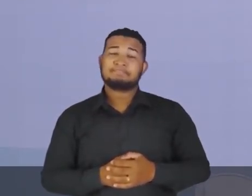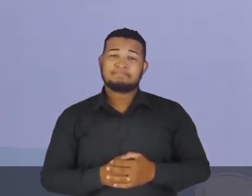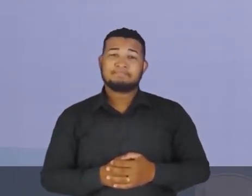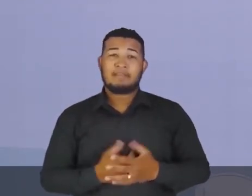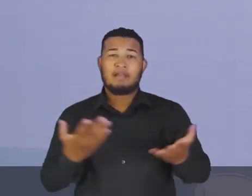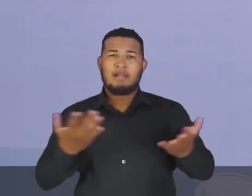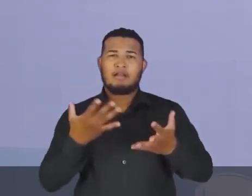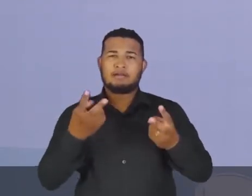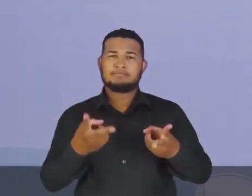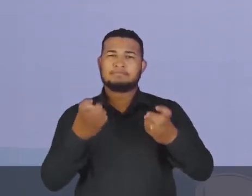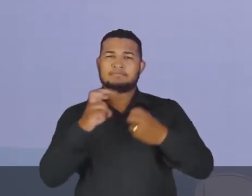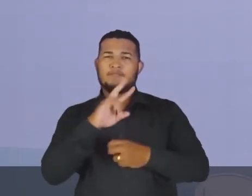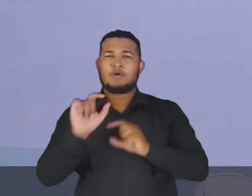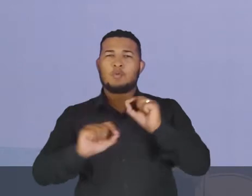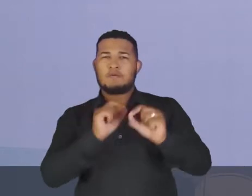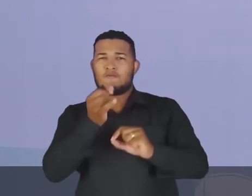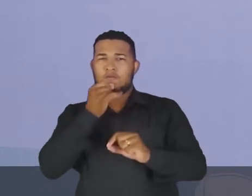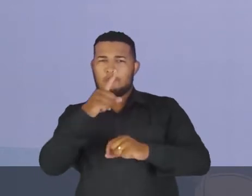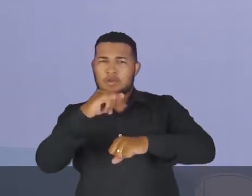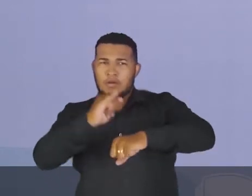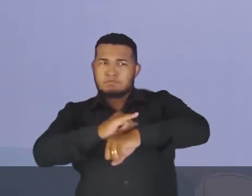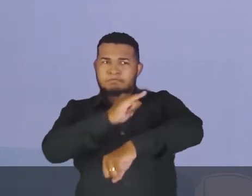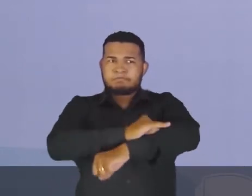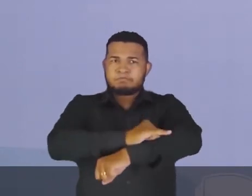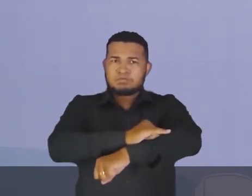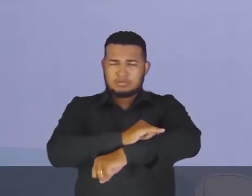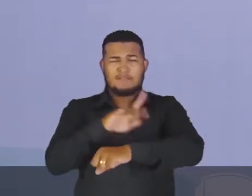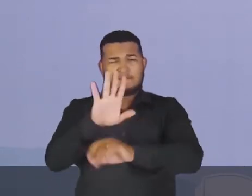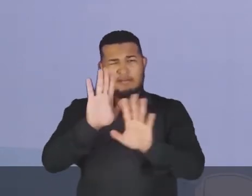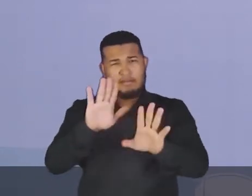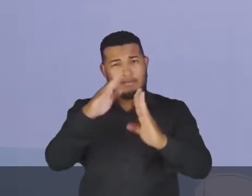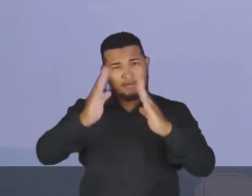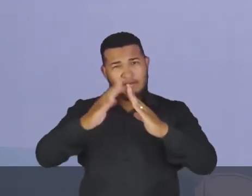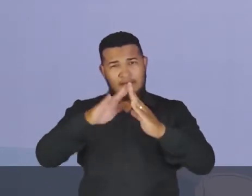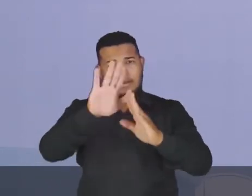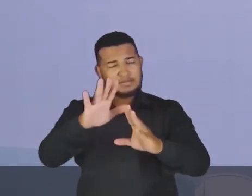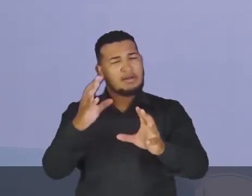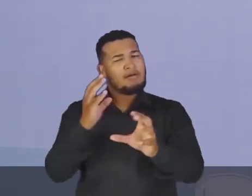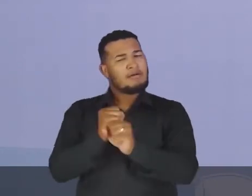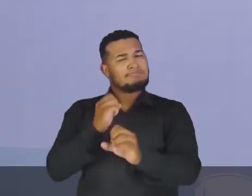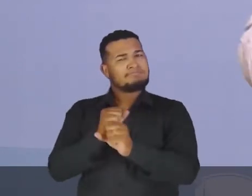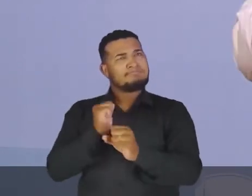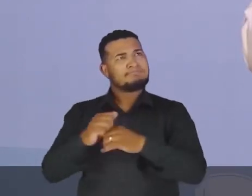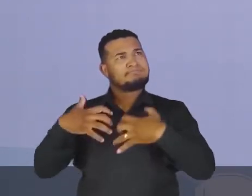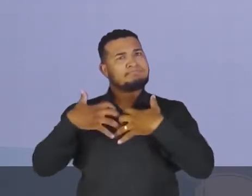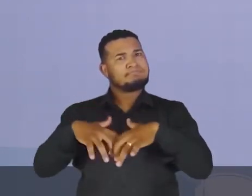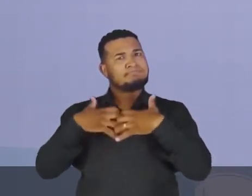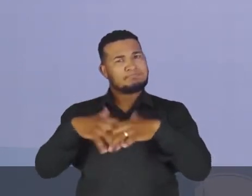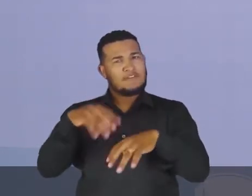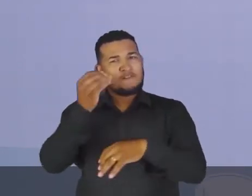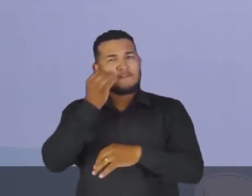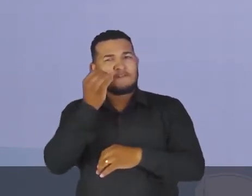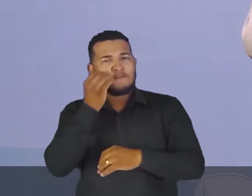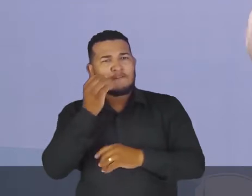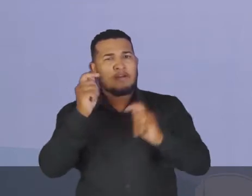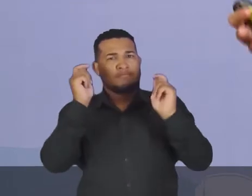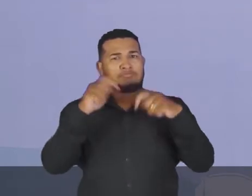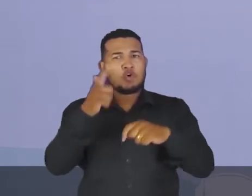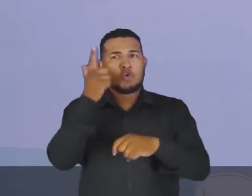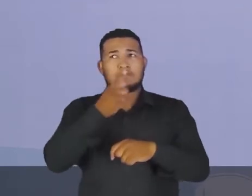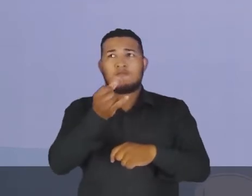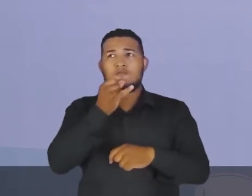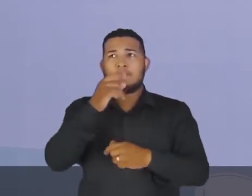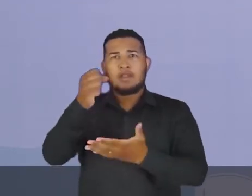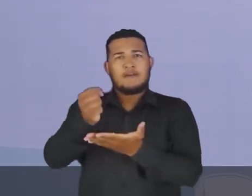agora, vamos verificar se você está acima do peso. Então, faça esse cálculo aí na sua casa, né? Pega lá, vê se você consegue ir numa